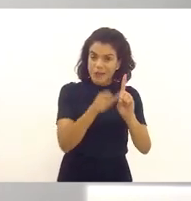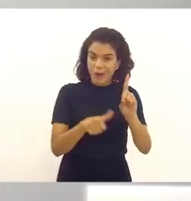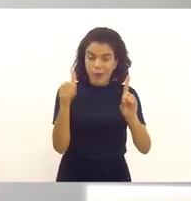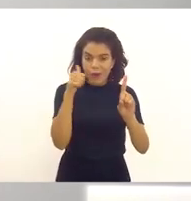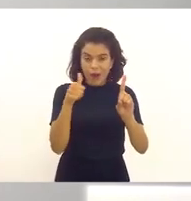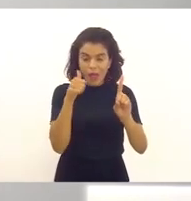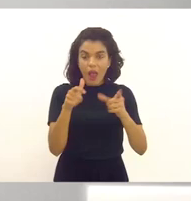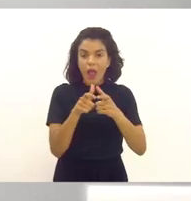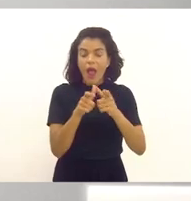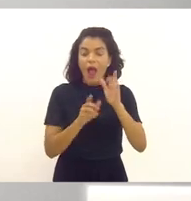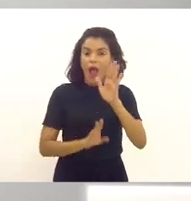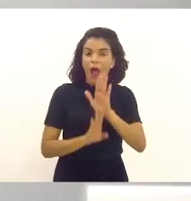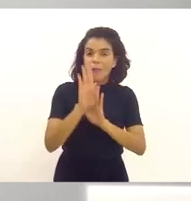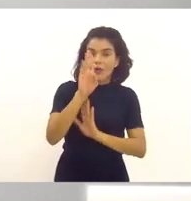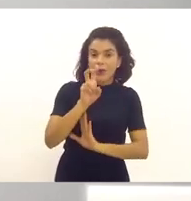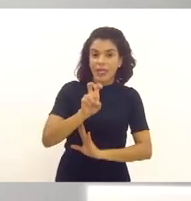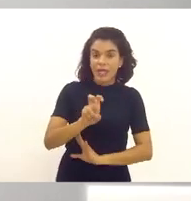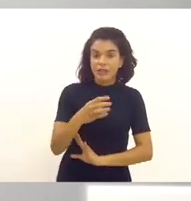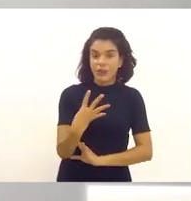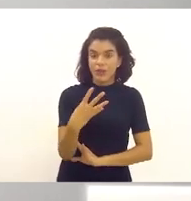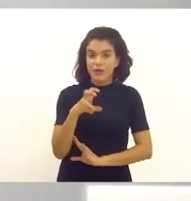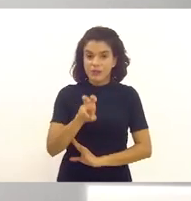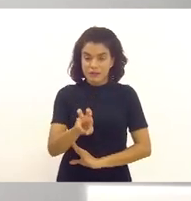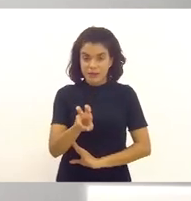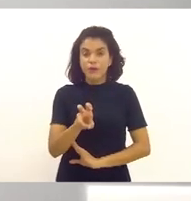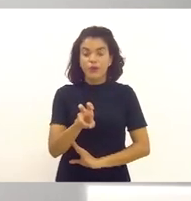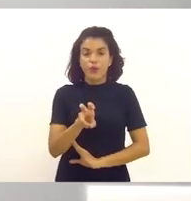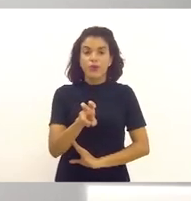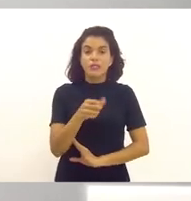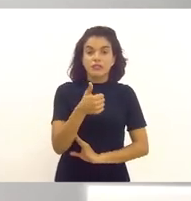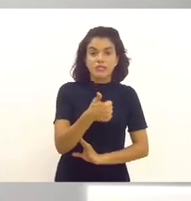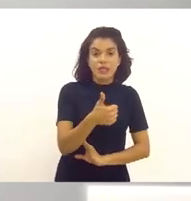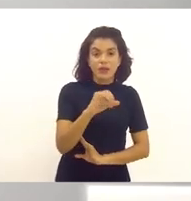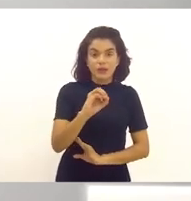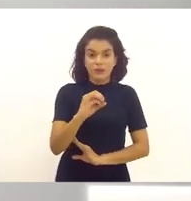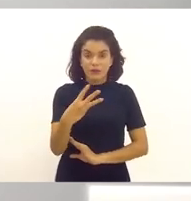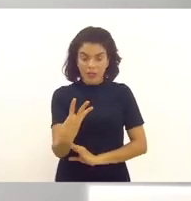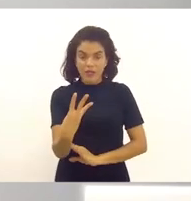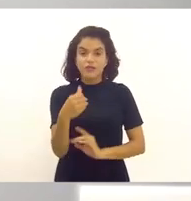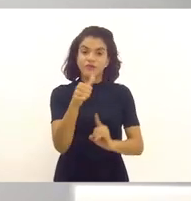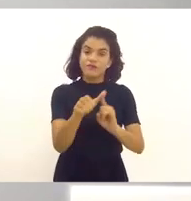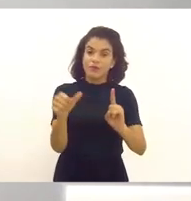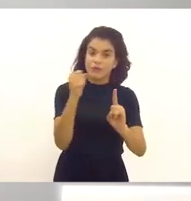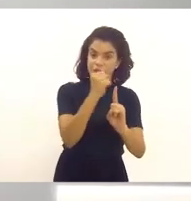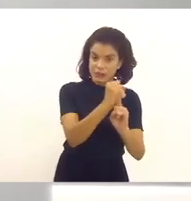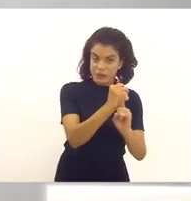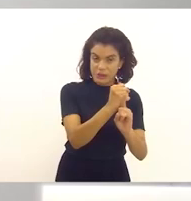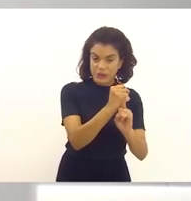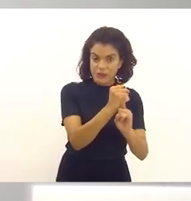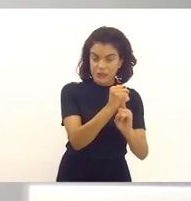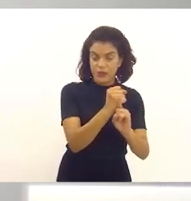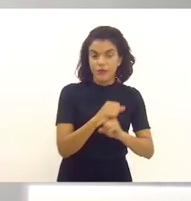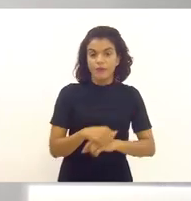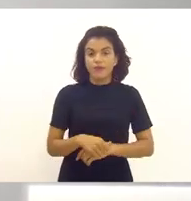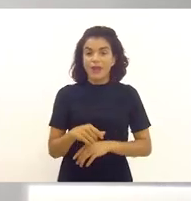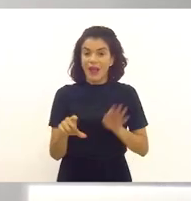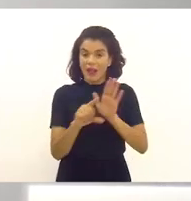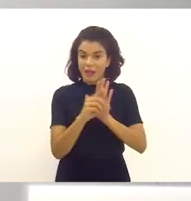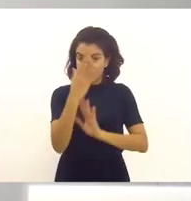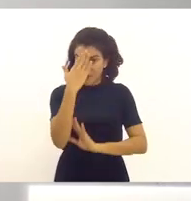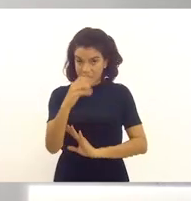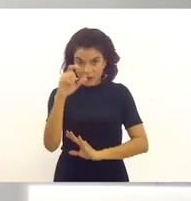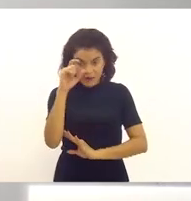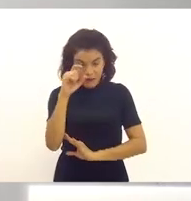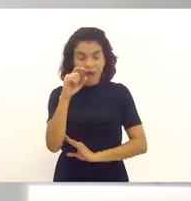estado do Rio de Janeiro foram 545 casos sendo 103 casos de feminicídio a Lei Maria da Penha